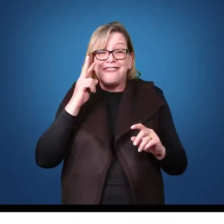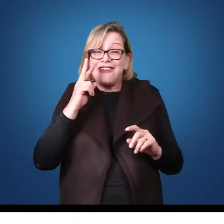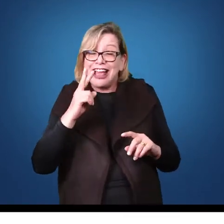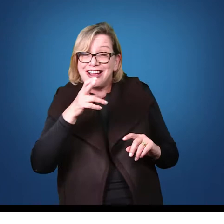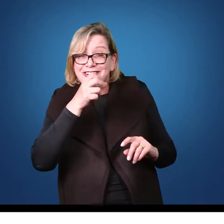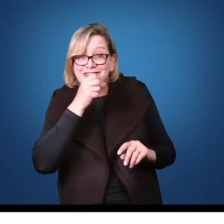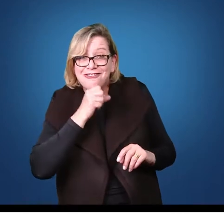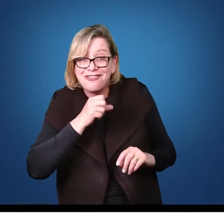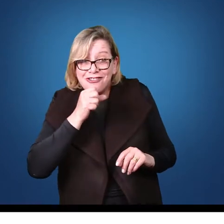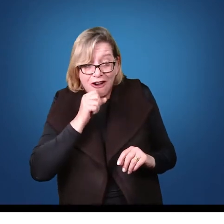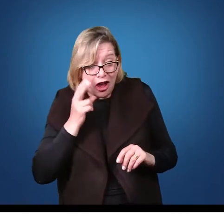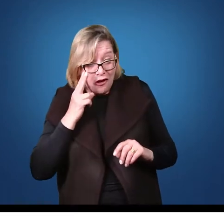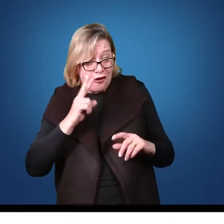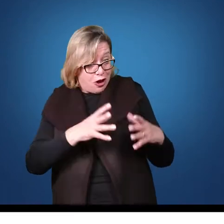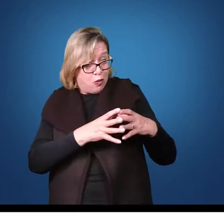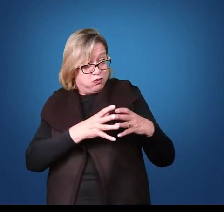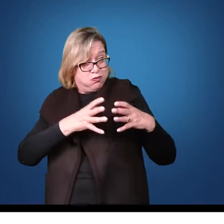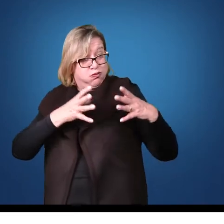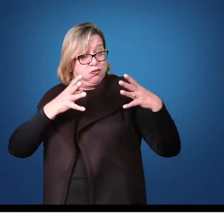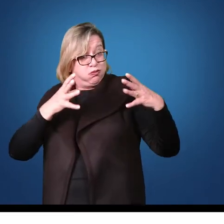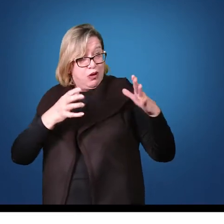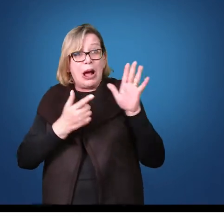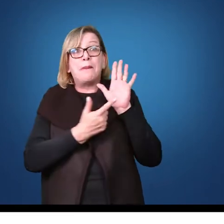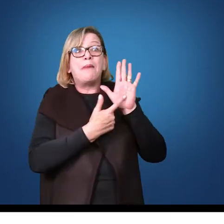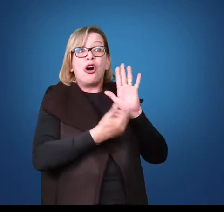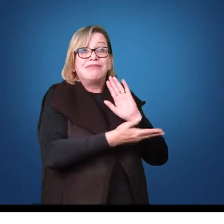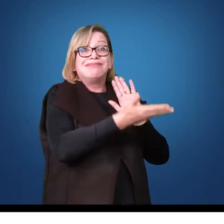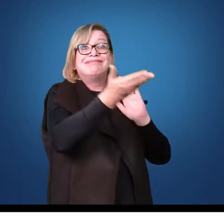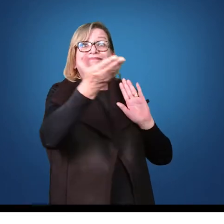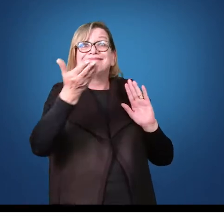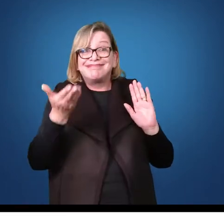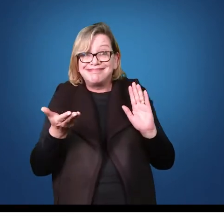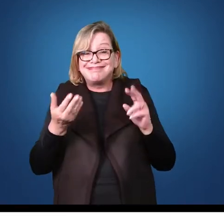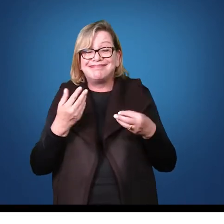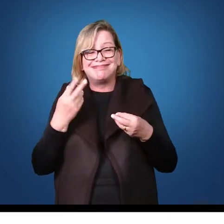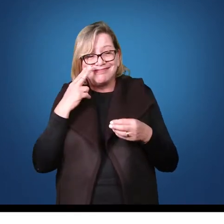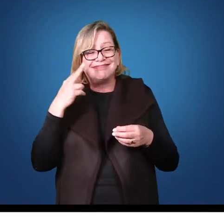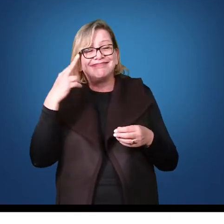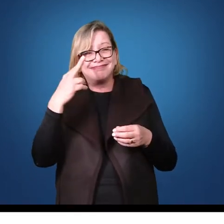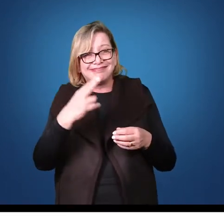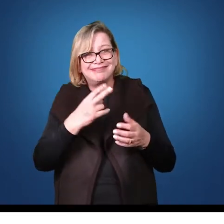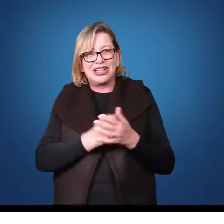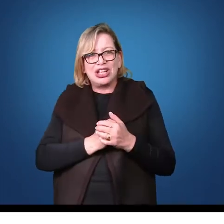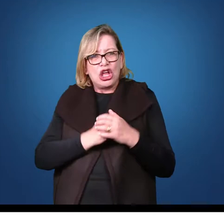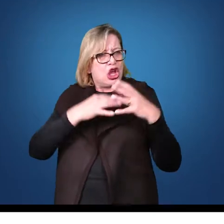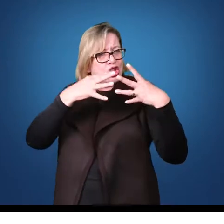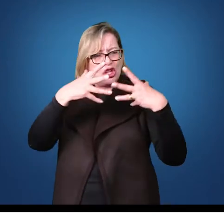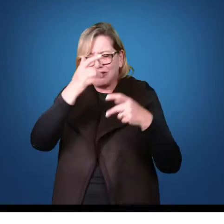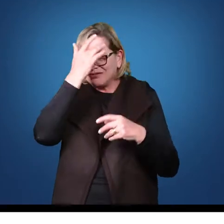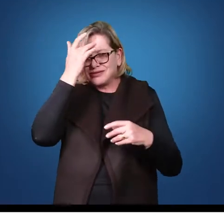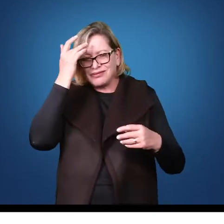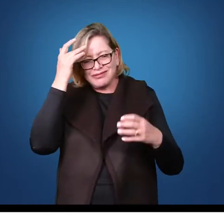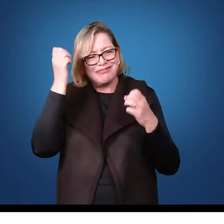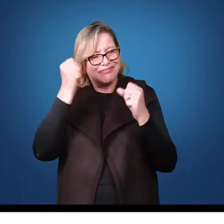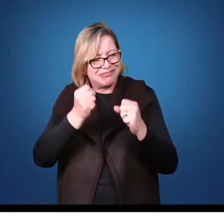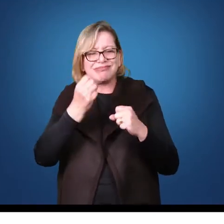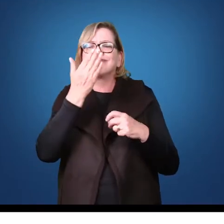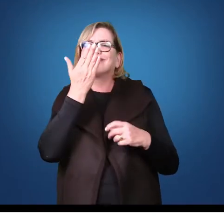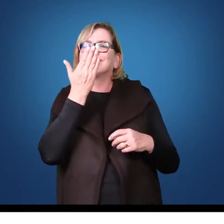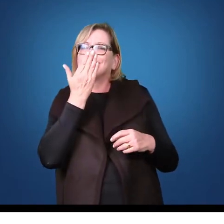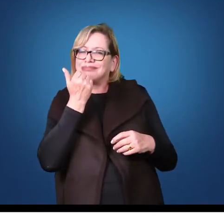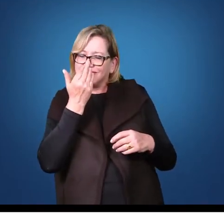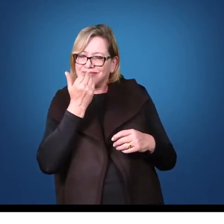vovó! O tamanho do rabanete! Mostrem para todos! Vai dar pra todo mundo comer. Amém.